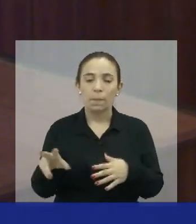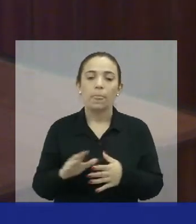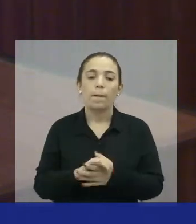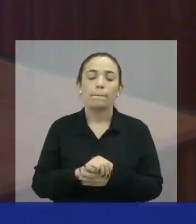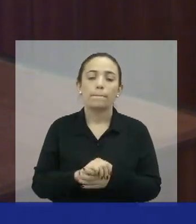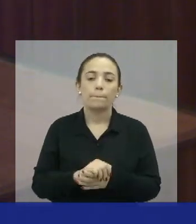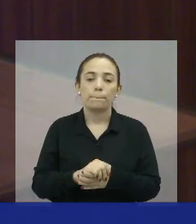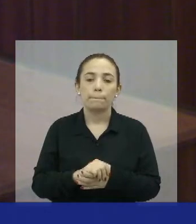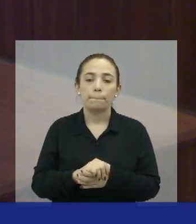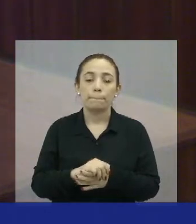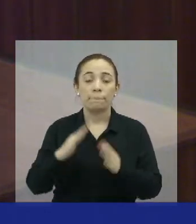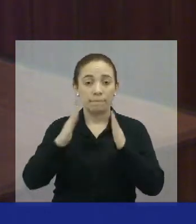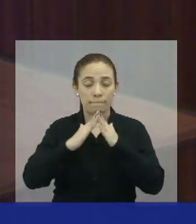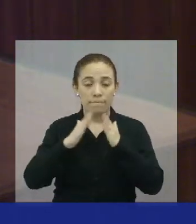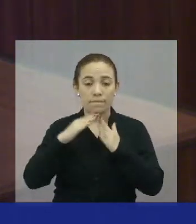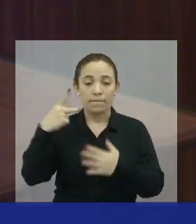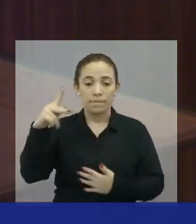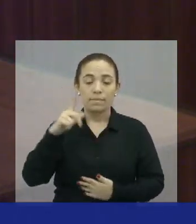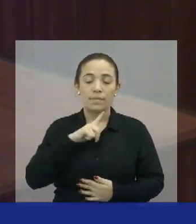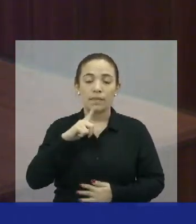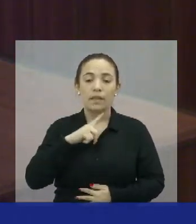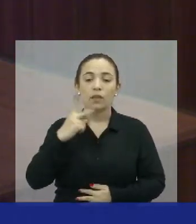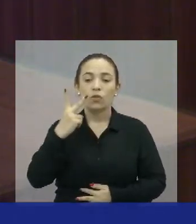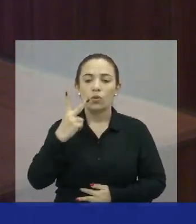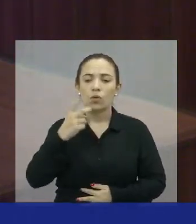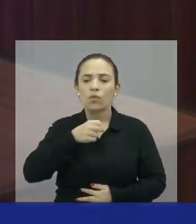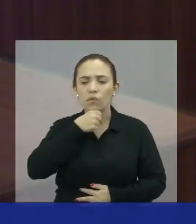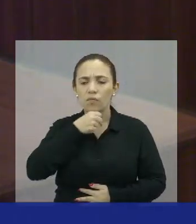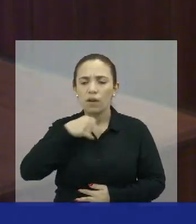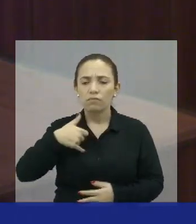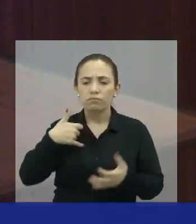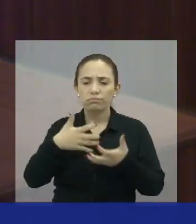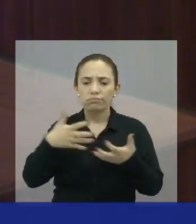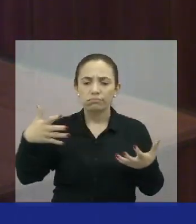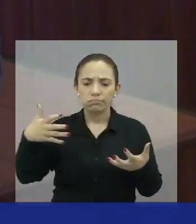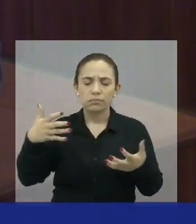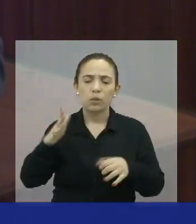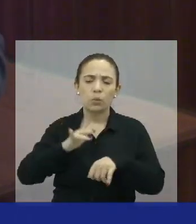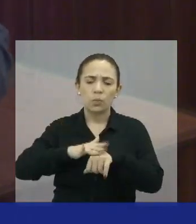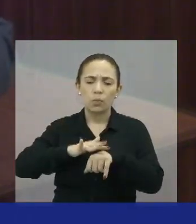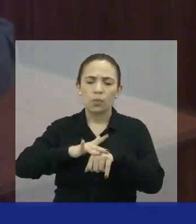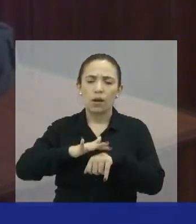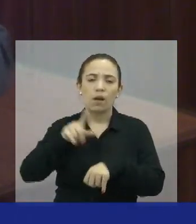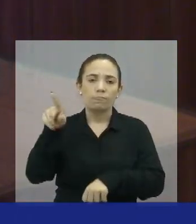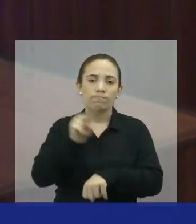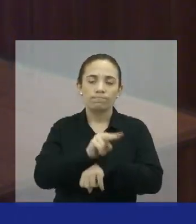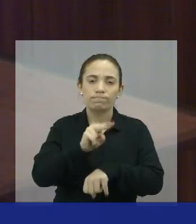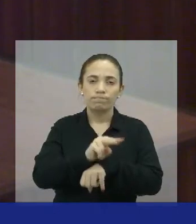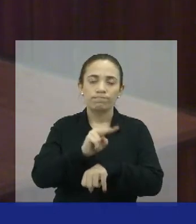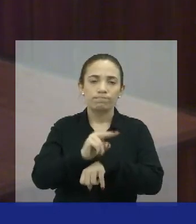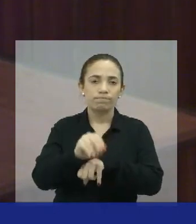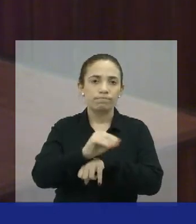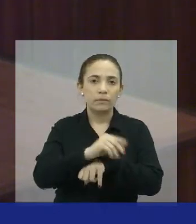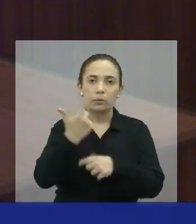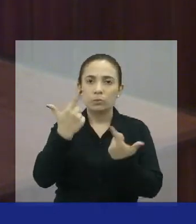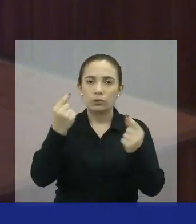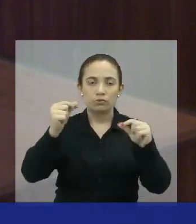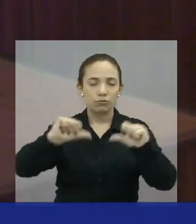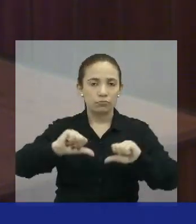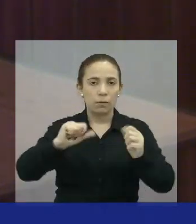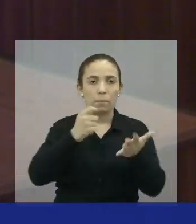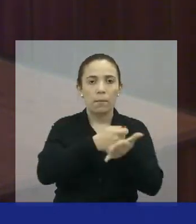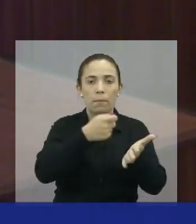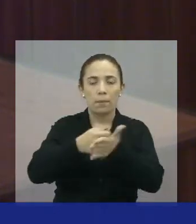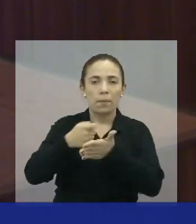detalhe, na casa dela havia 2 idosos doentes, que ela cuidava e não tinha dinheiro nem para consertar a pia. Se